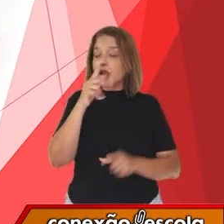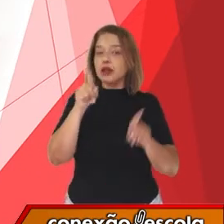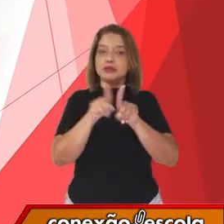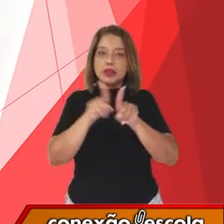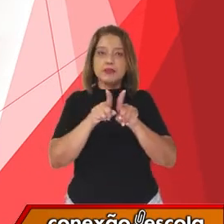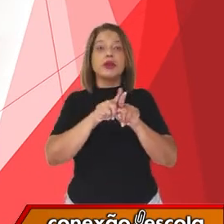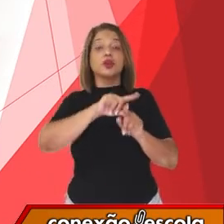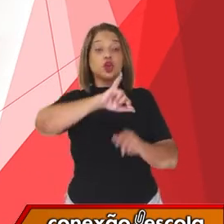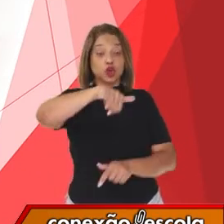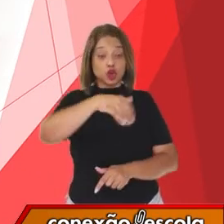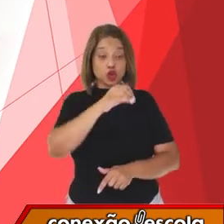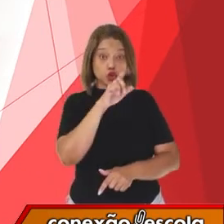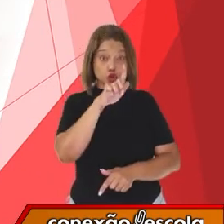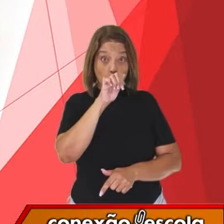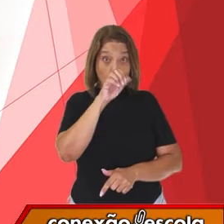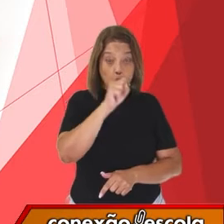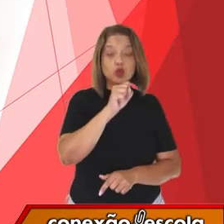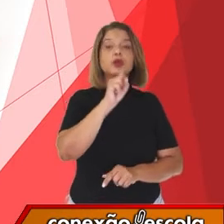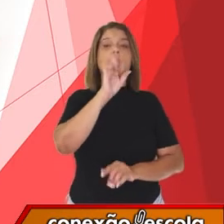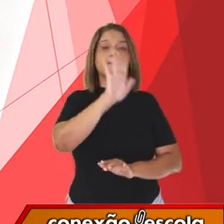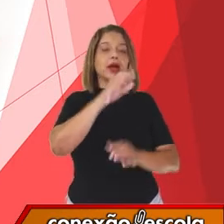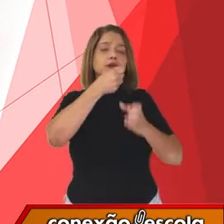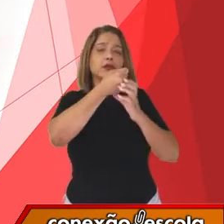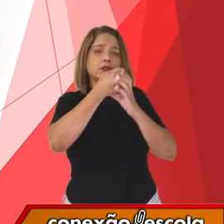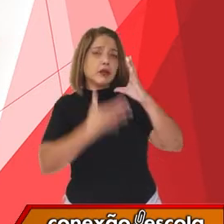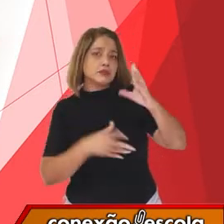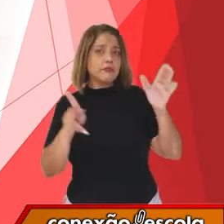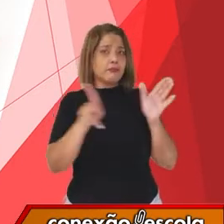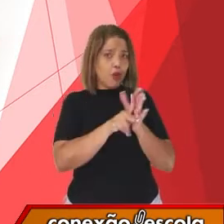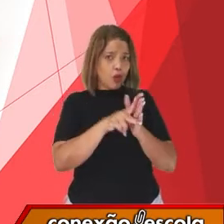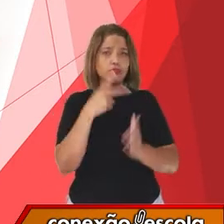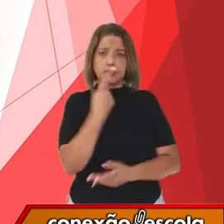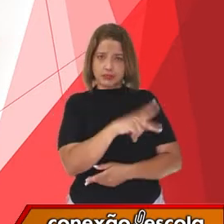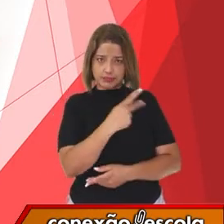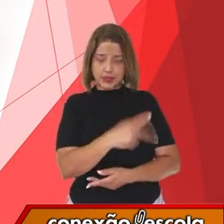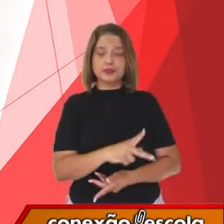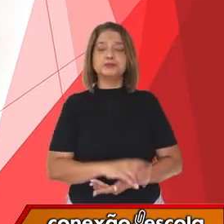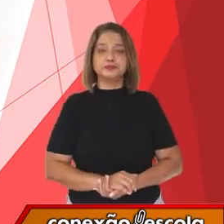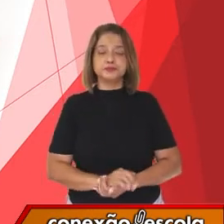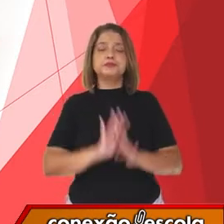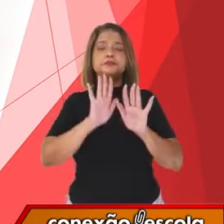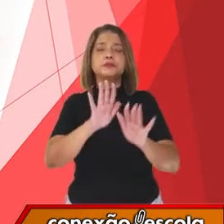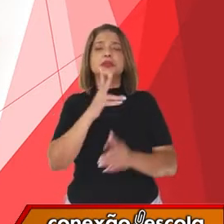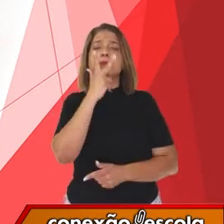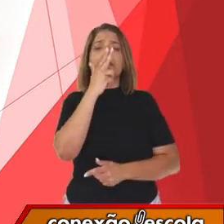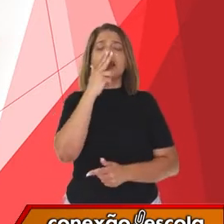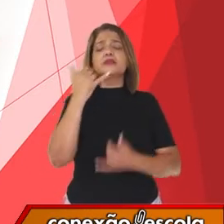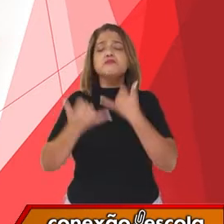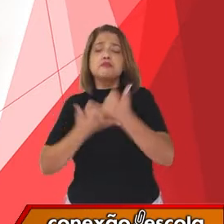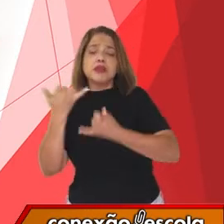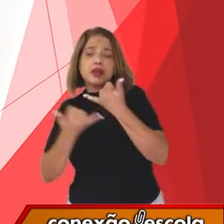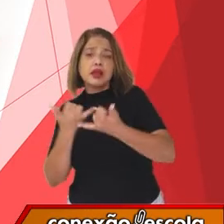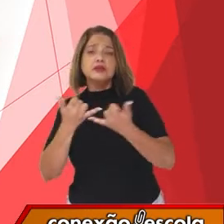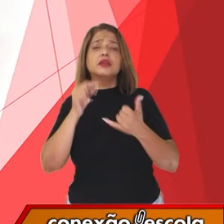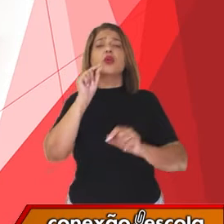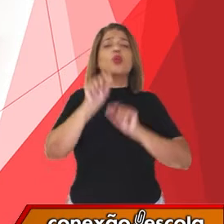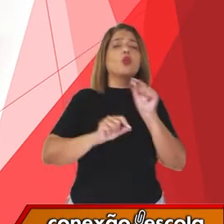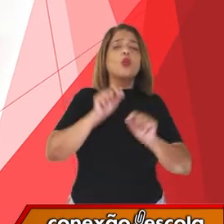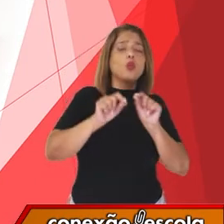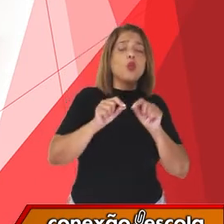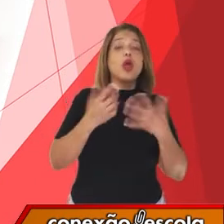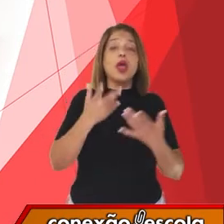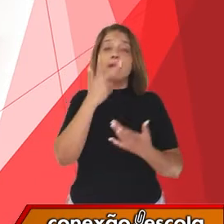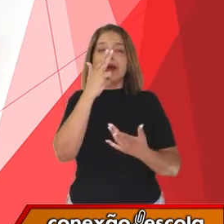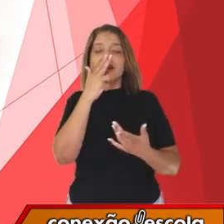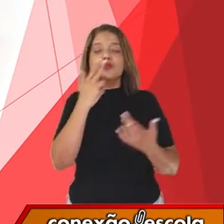com os jogos e tem uma característica que é toda deles. Aonde eles se parecem com as brincadeiras e com os jogos